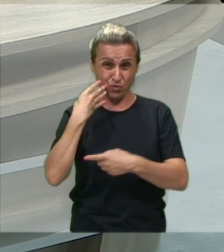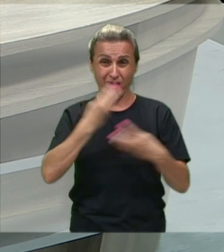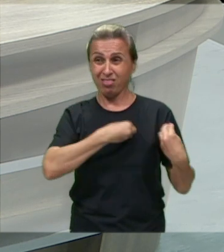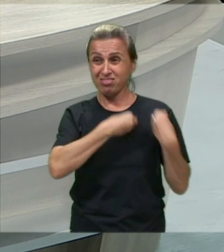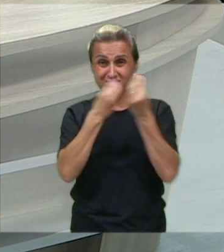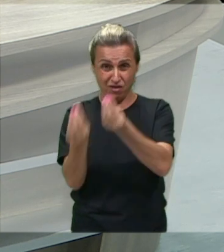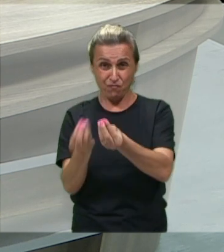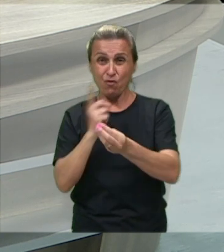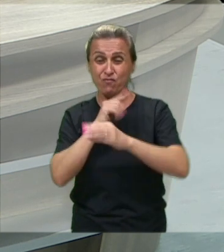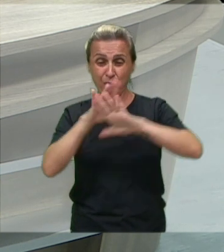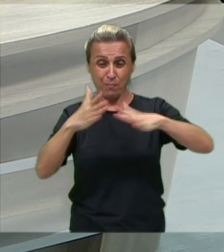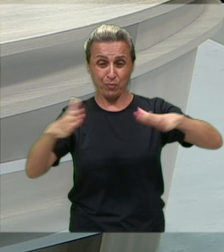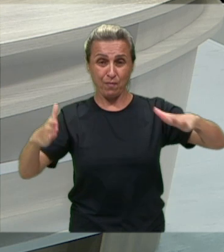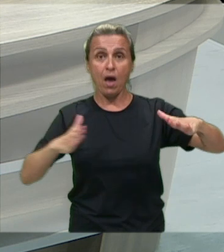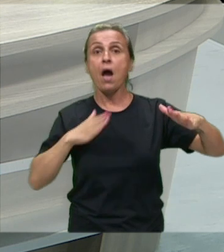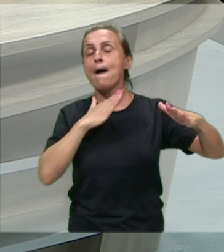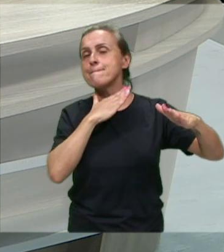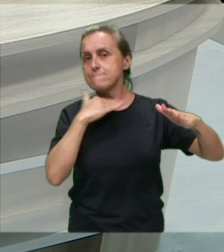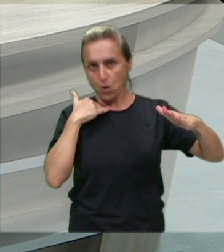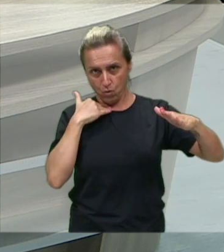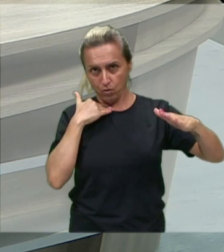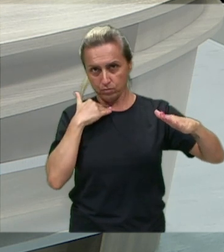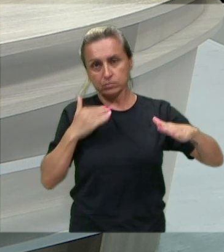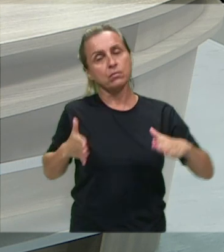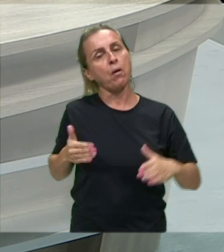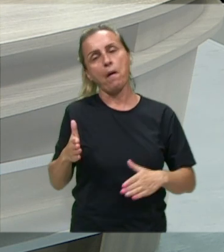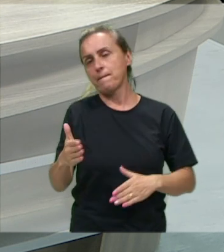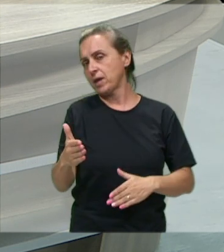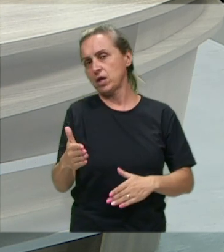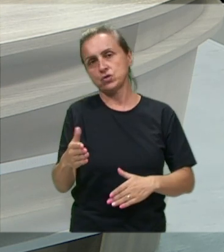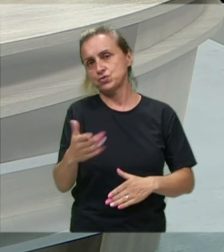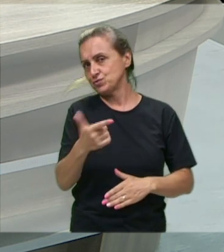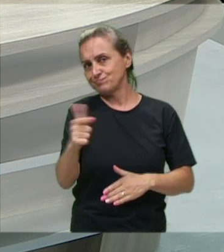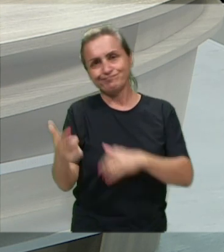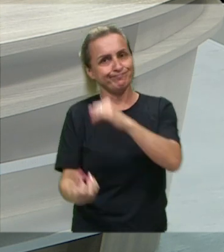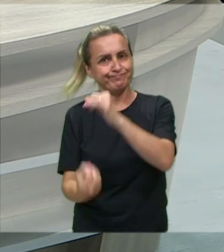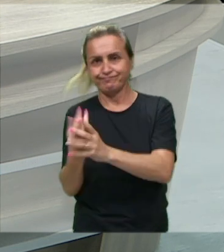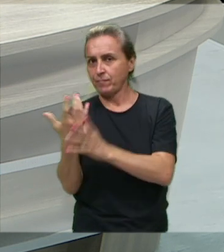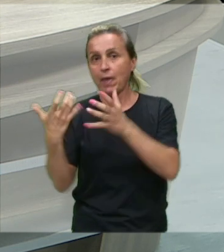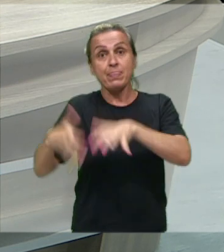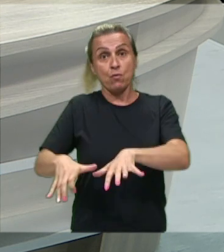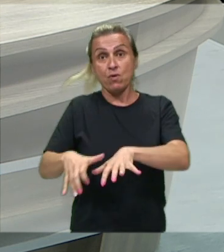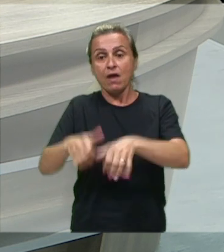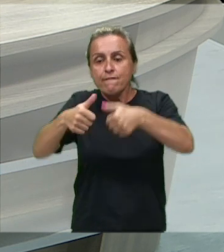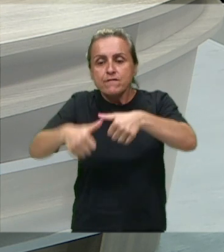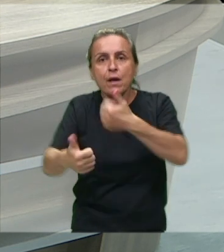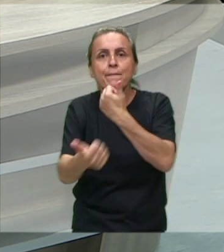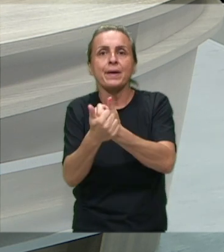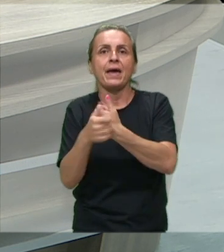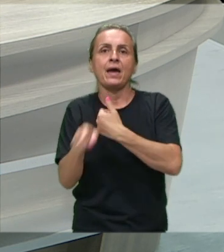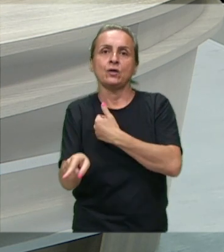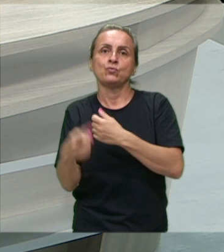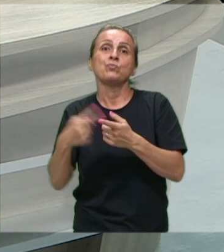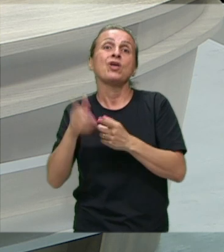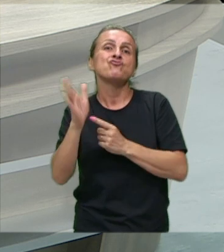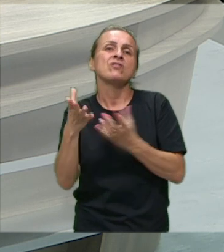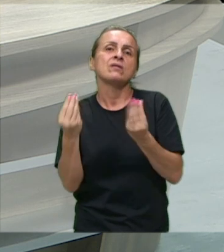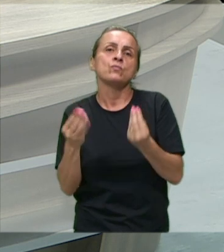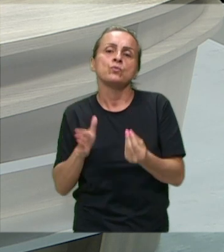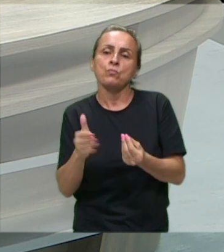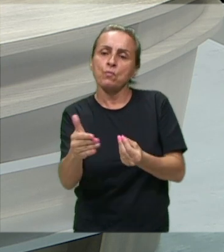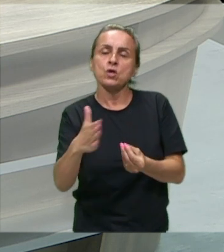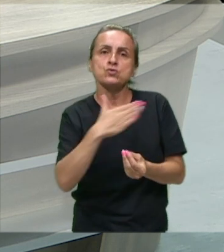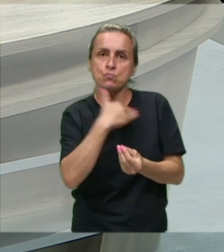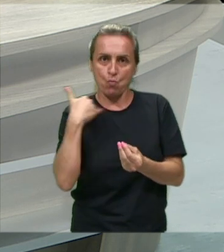morto, então o peixe não vai se criar ali. Automaticamente a gente vai ter uma mina diferenciada de pescados ali, que